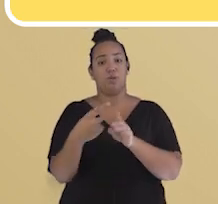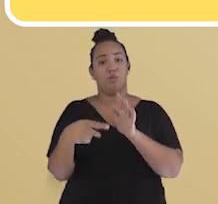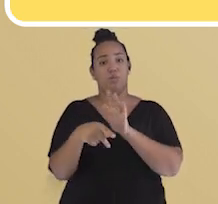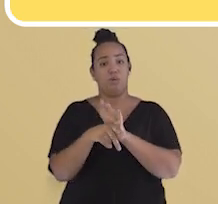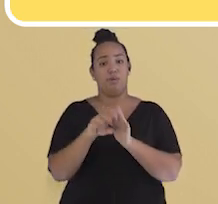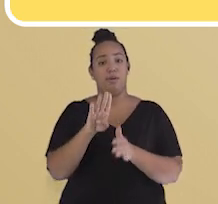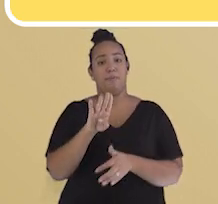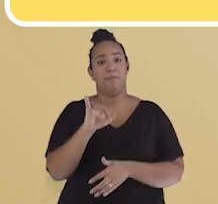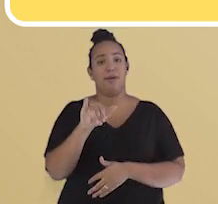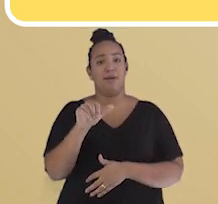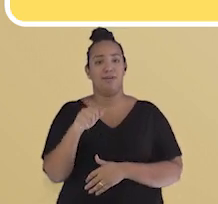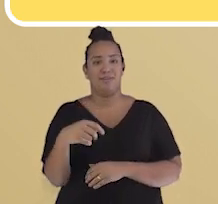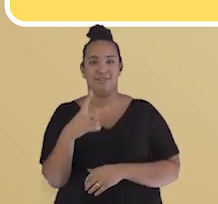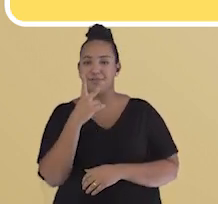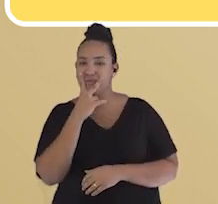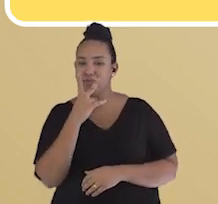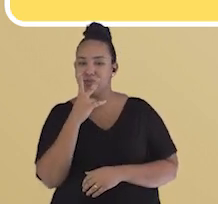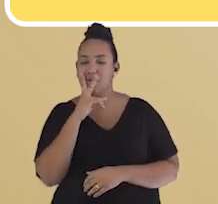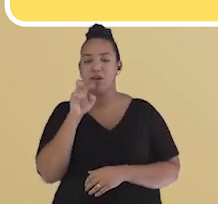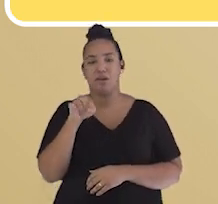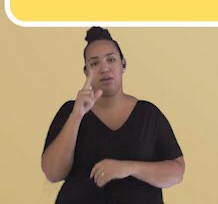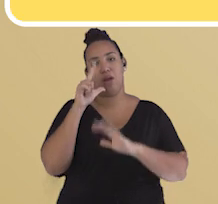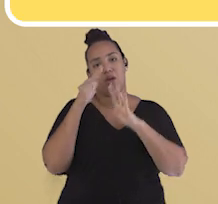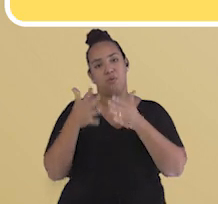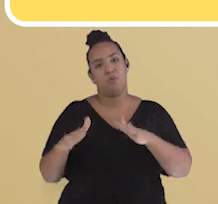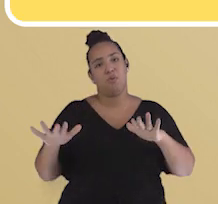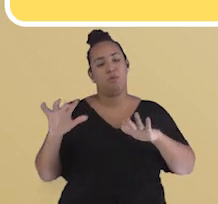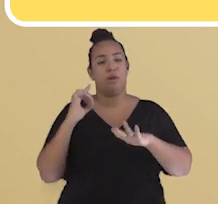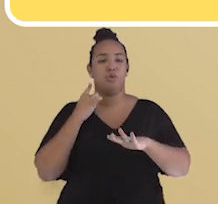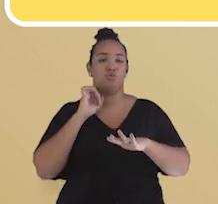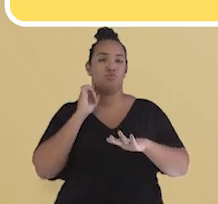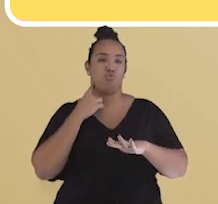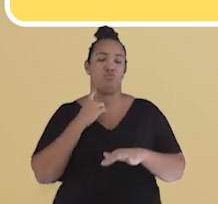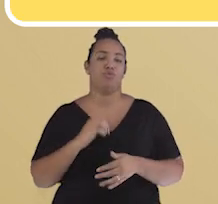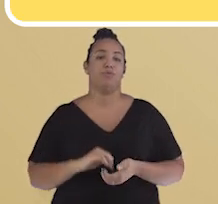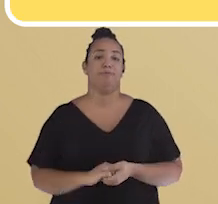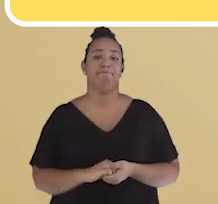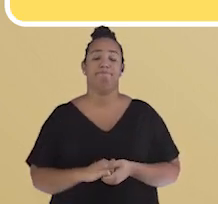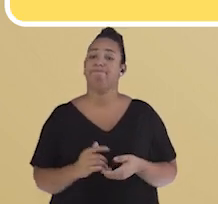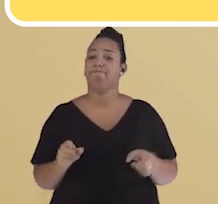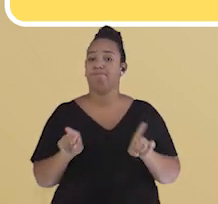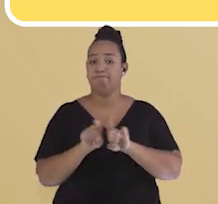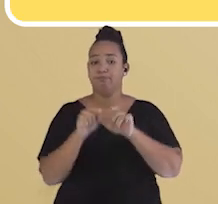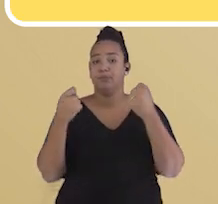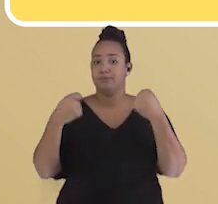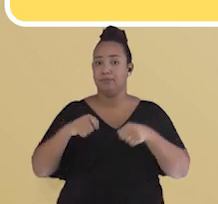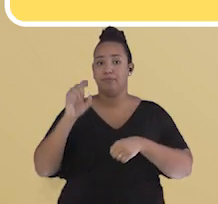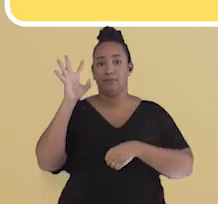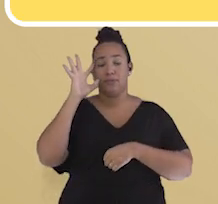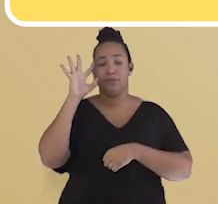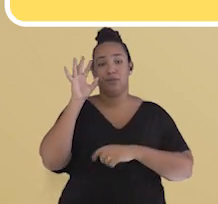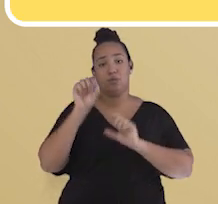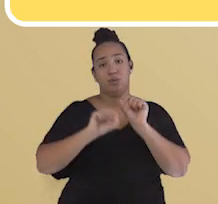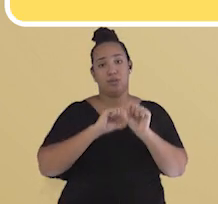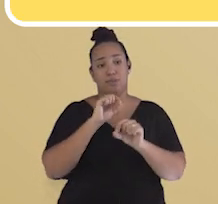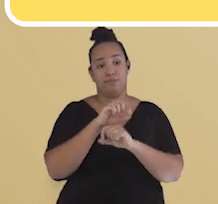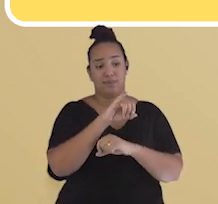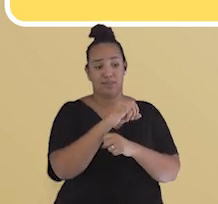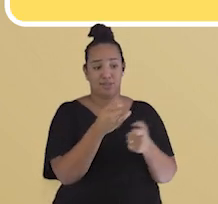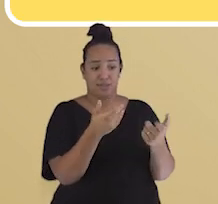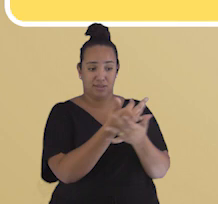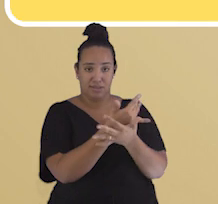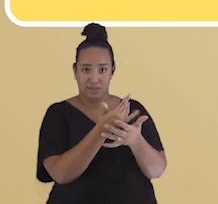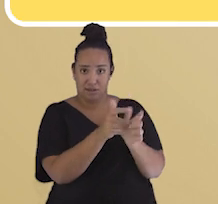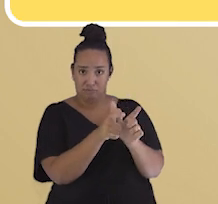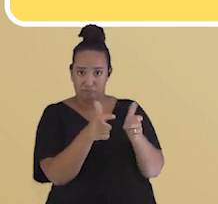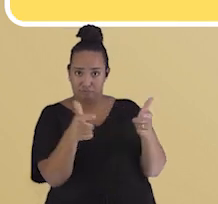que se a região urbana cresce, também temos outro impacto muito relevante no meio ambiente, que é a redução das árvores, e